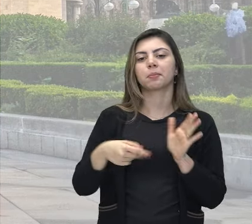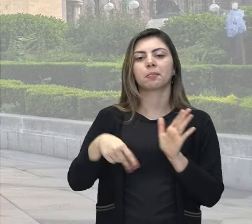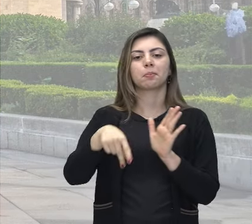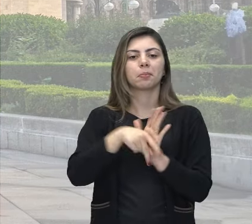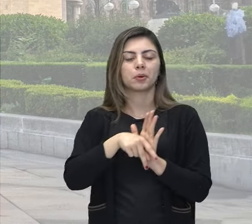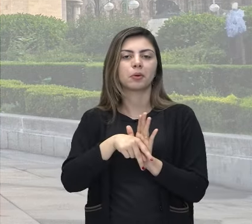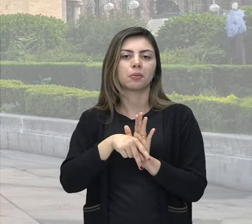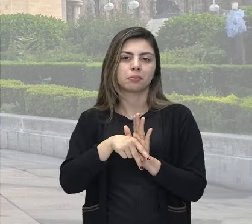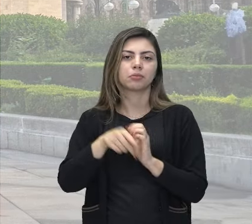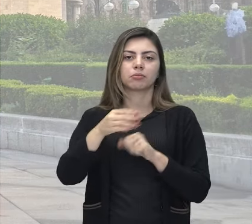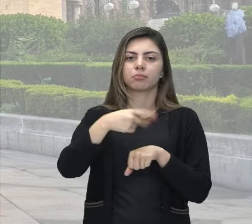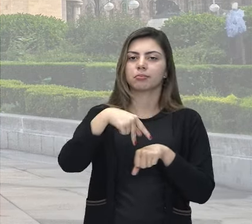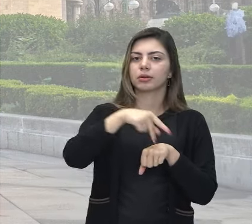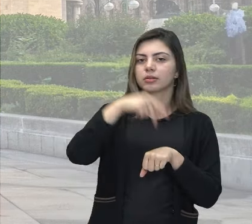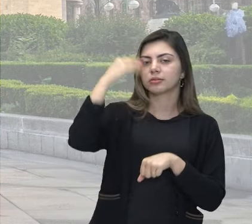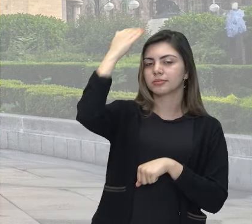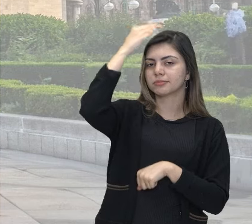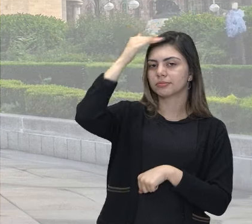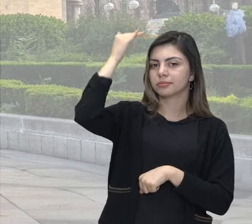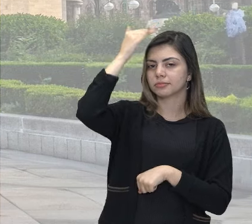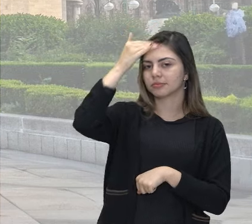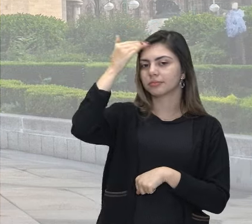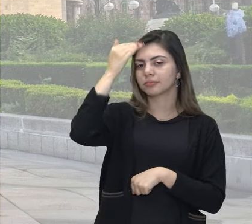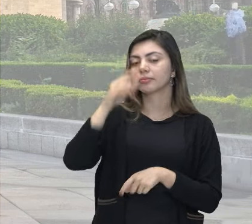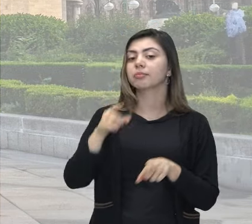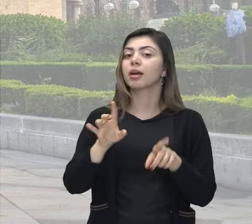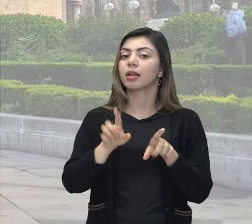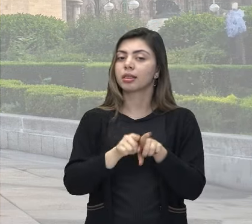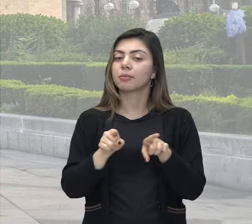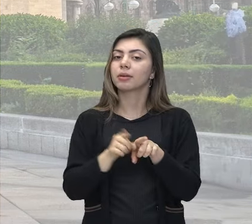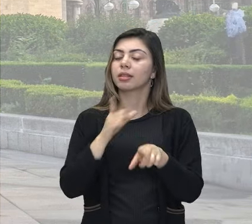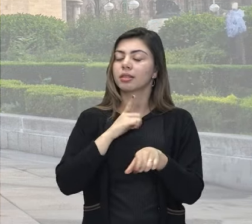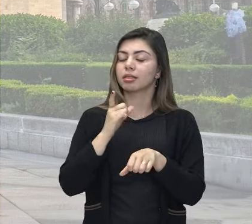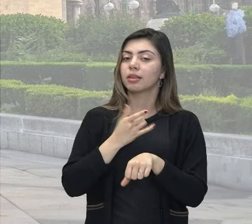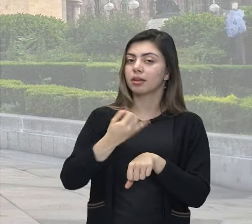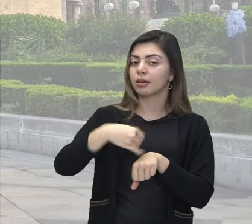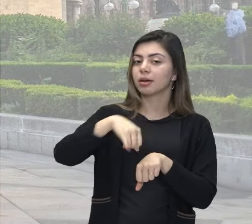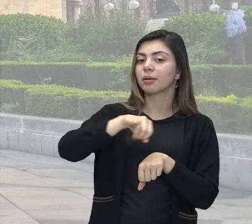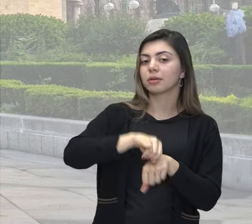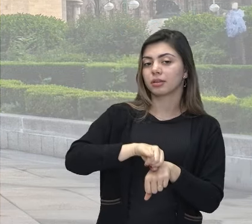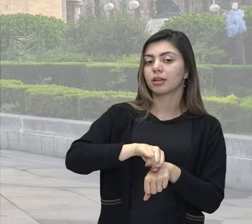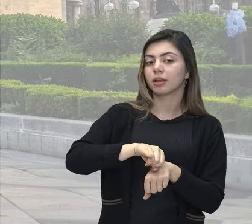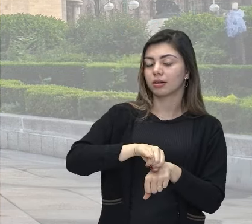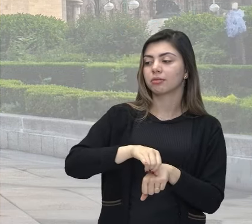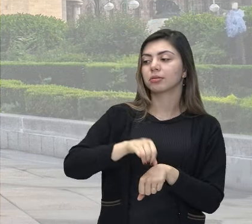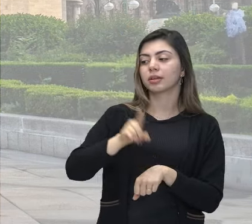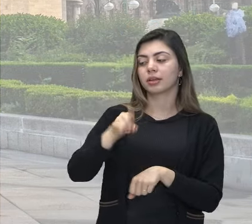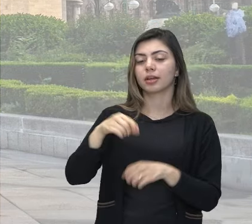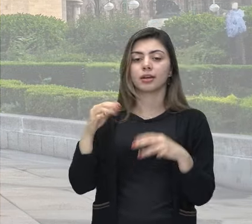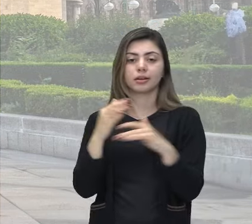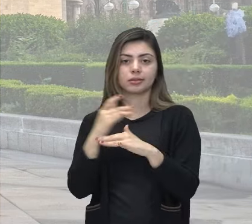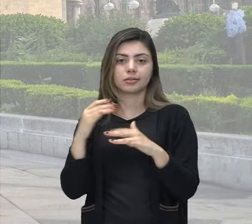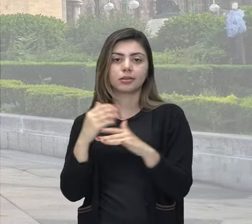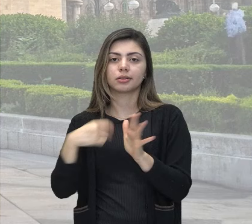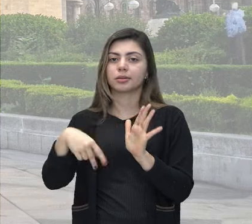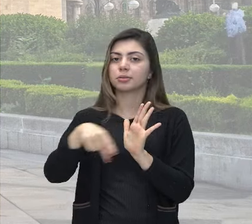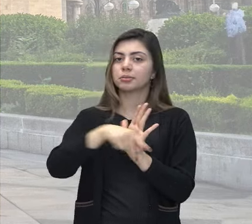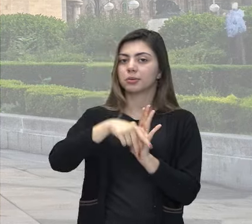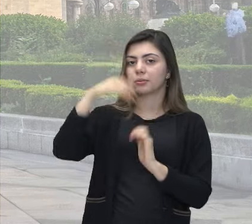como México, mas também a sua capital, que é conhecida como Cidade